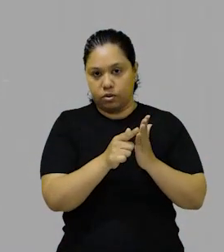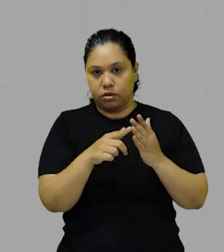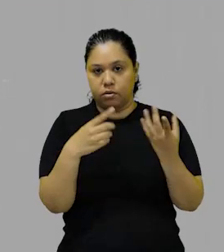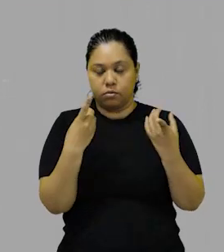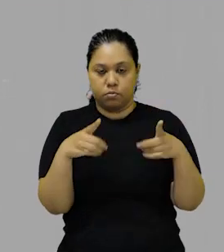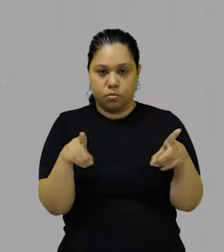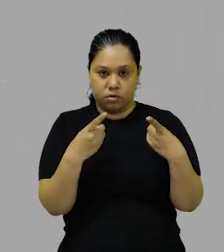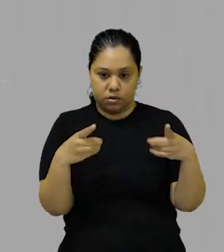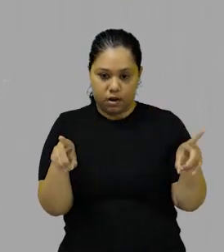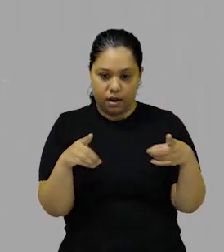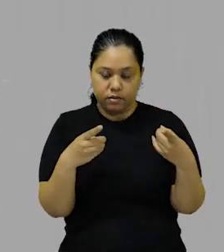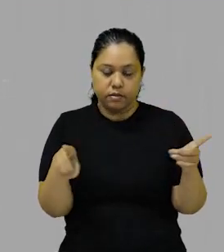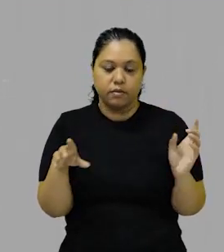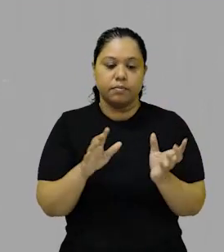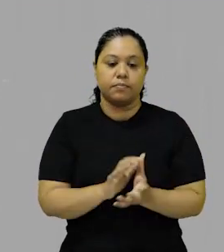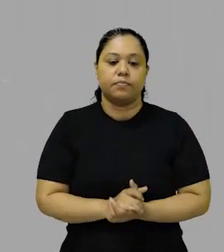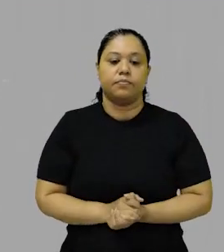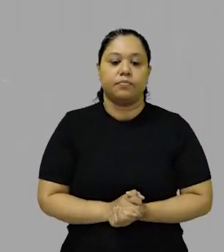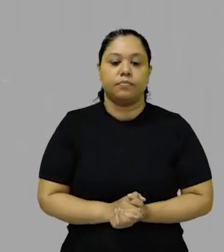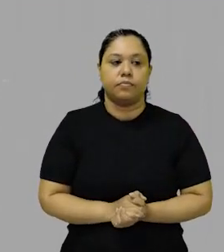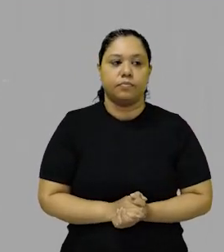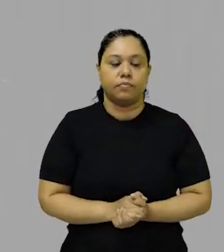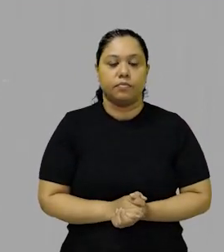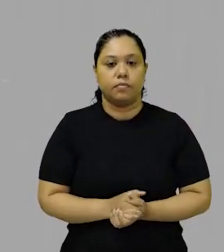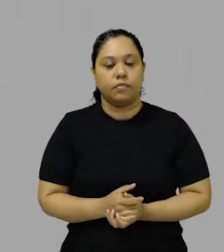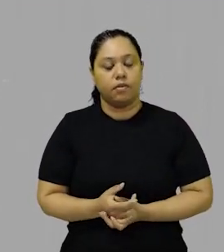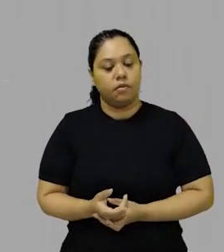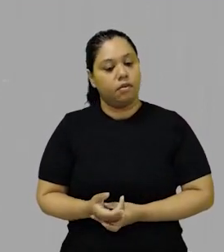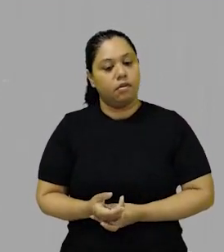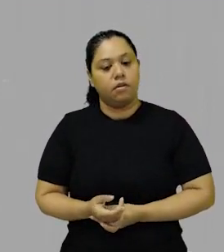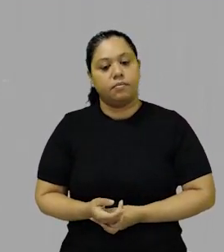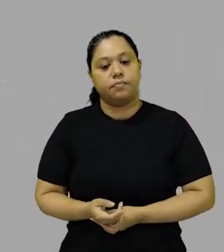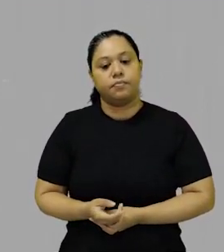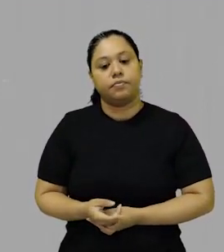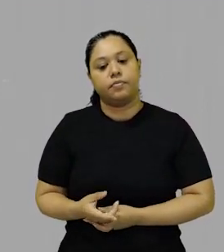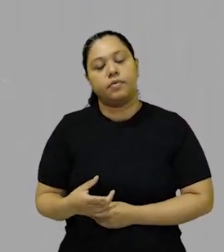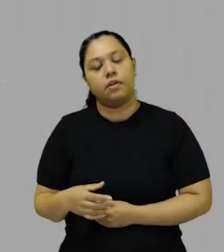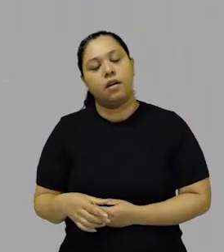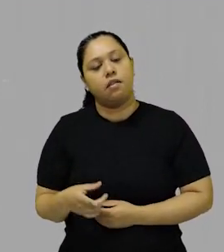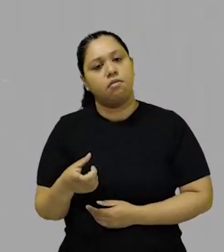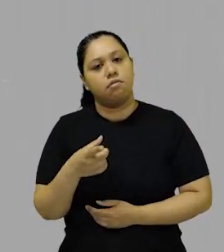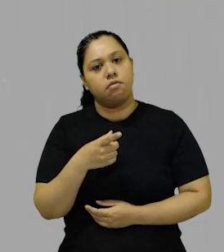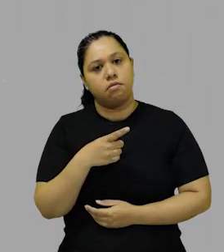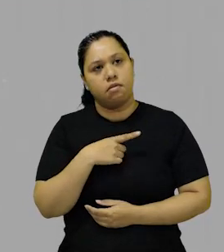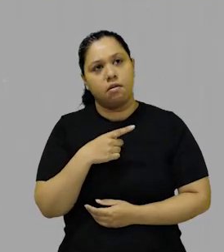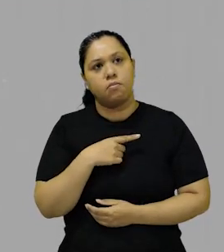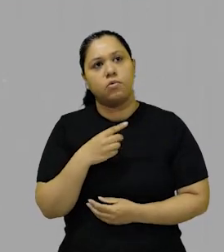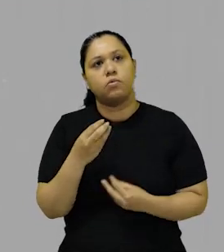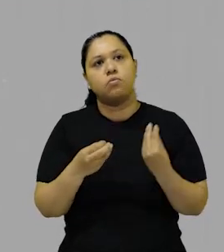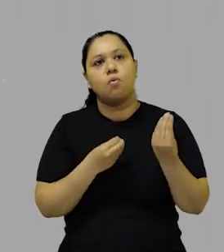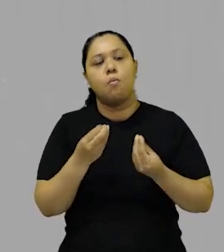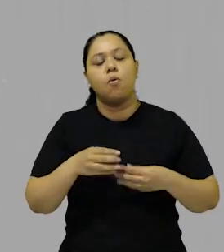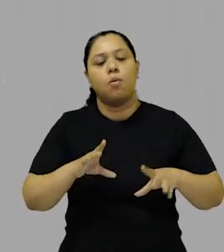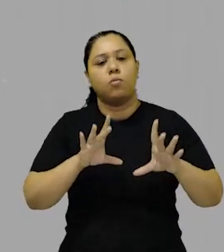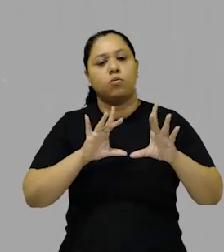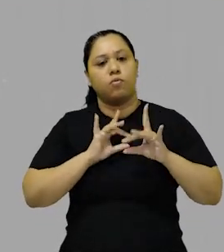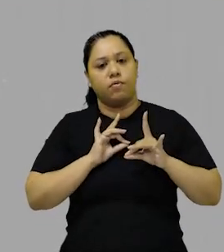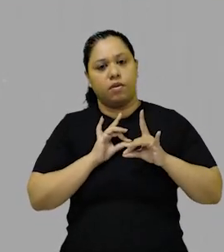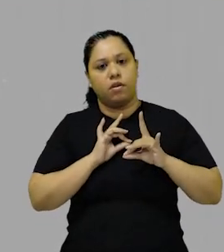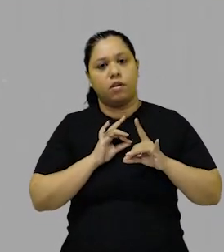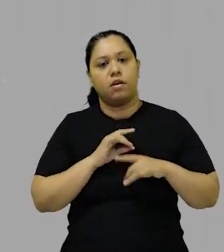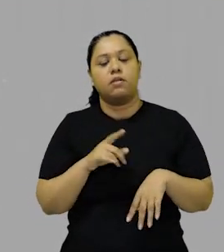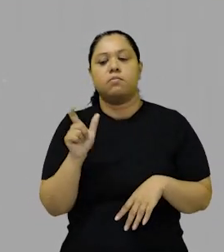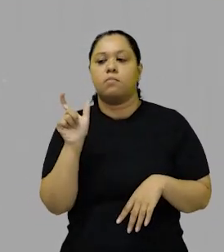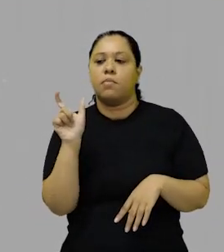são uma das formas que nós temos de absorver muita coisa da língua inglesa. Tá? As músicas,